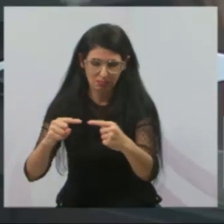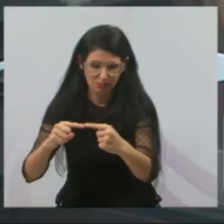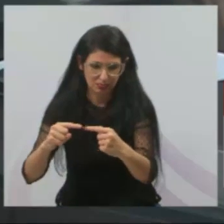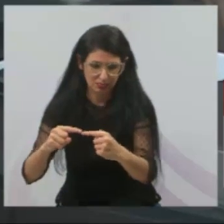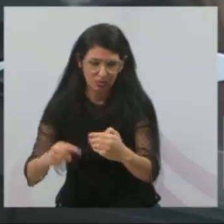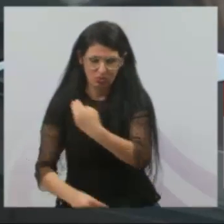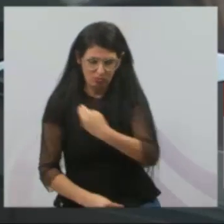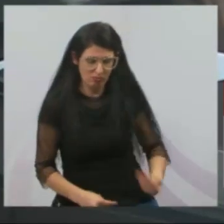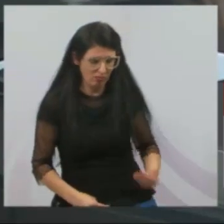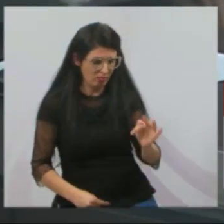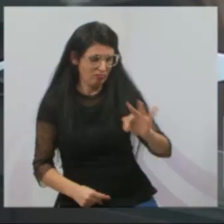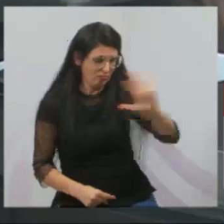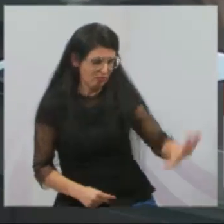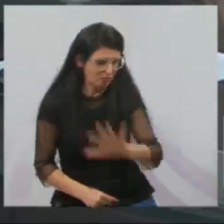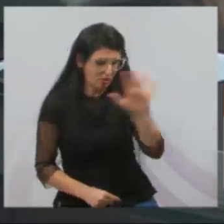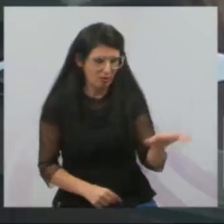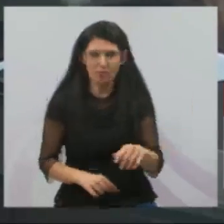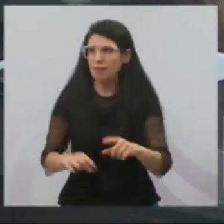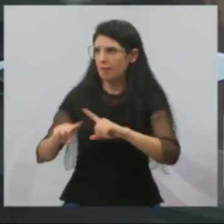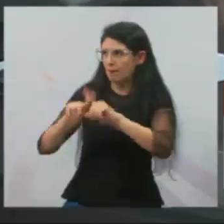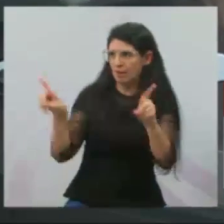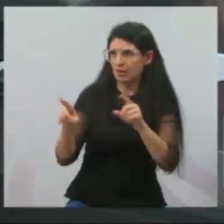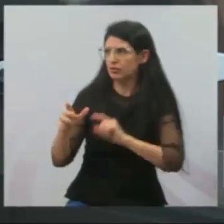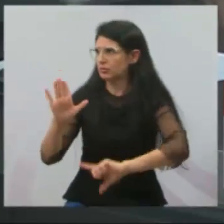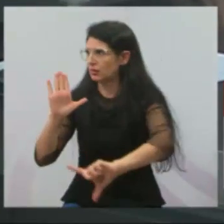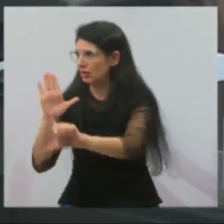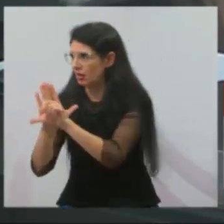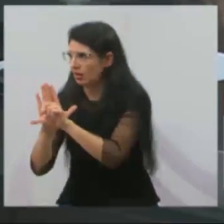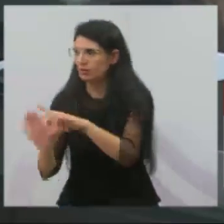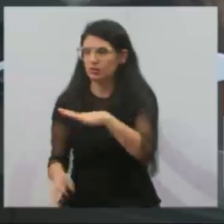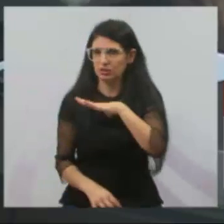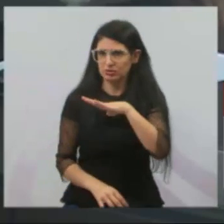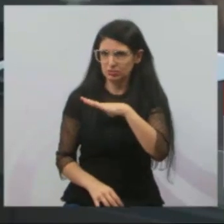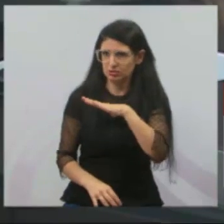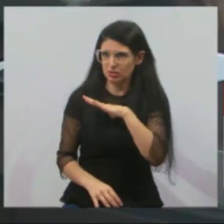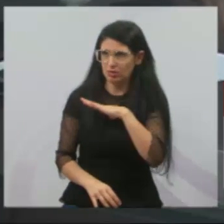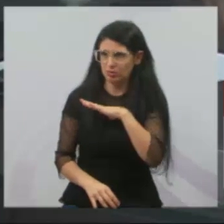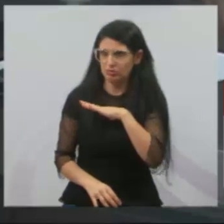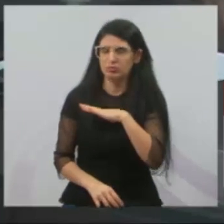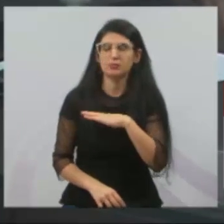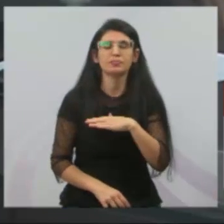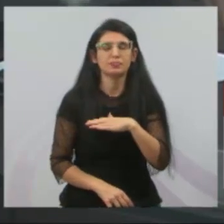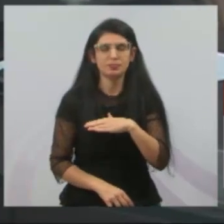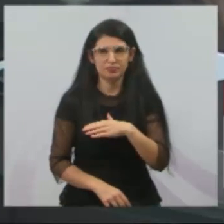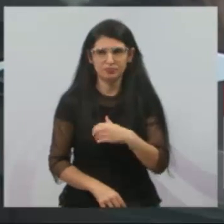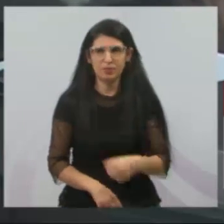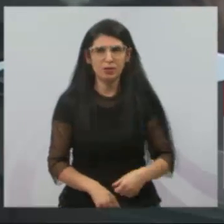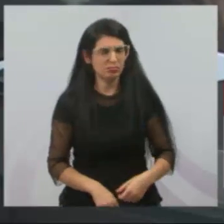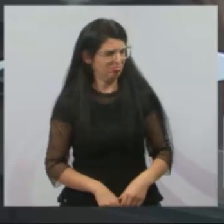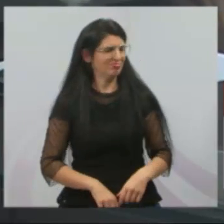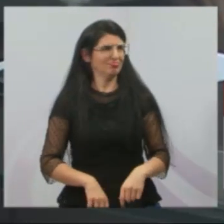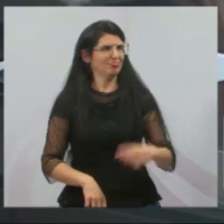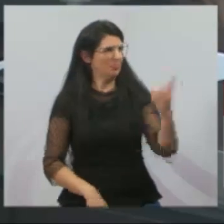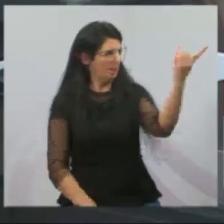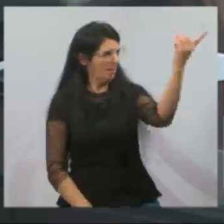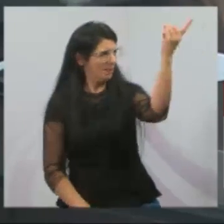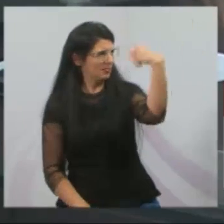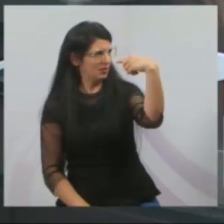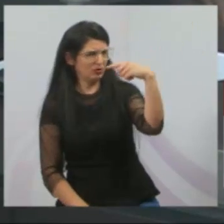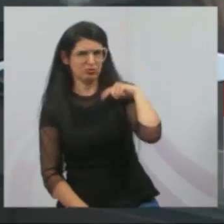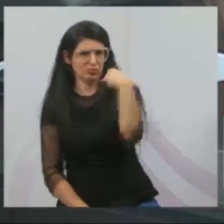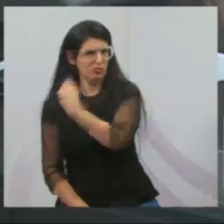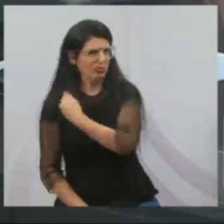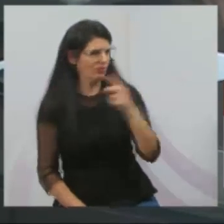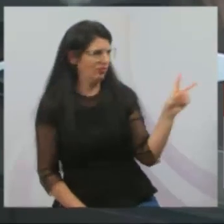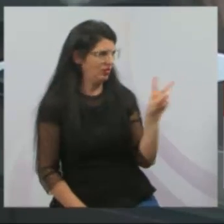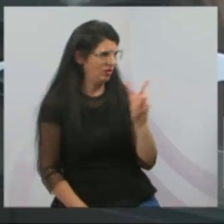lei municipal, como foi bem colocado, imposto a nós, vereadores. Nós não